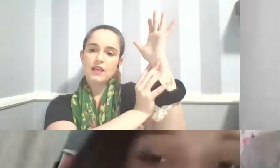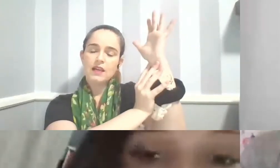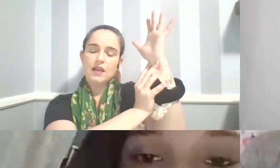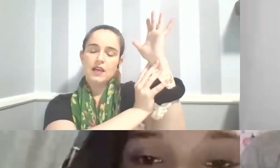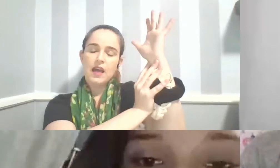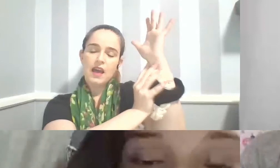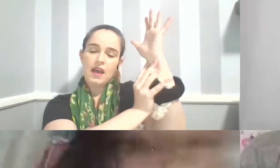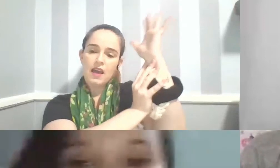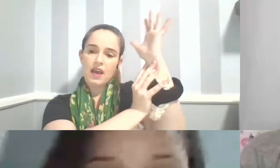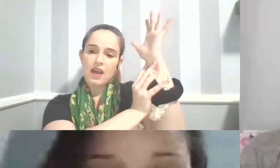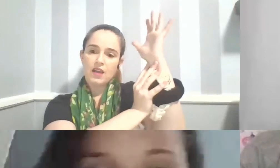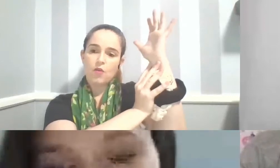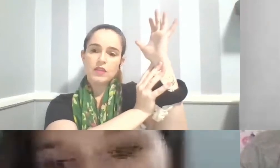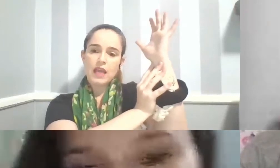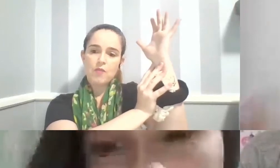e